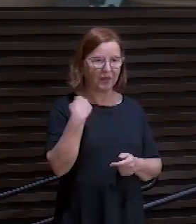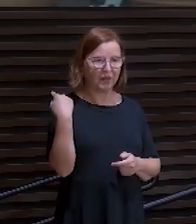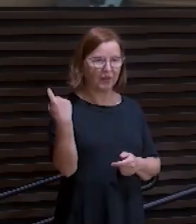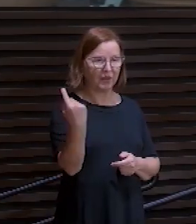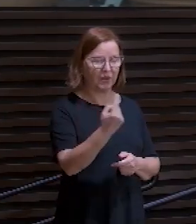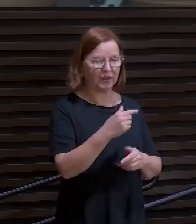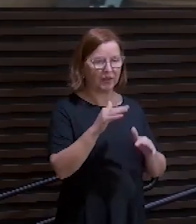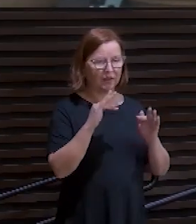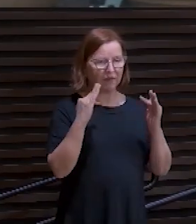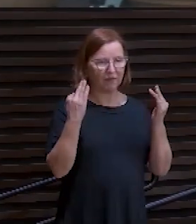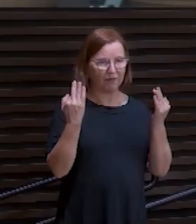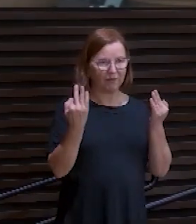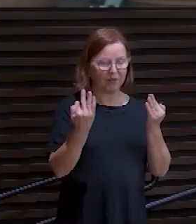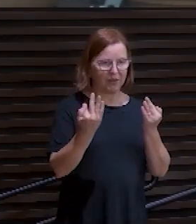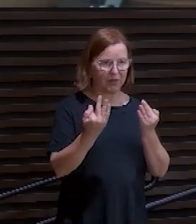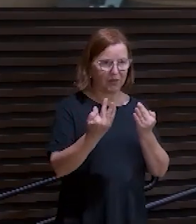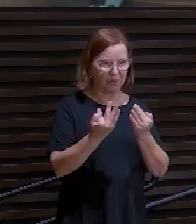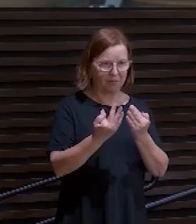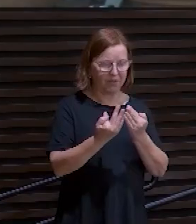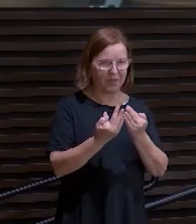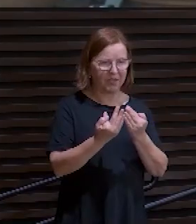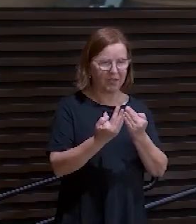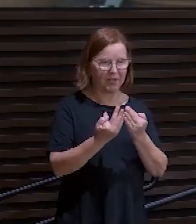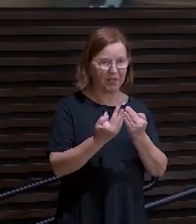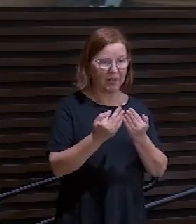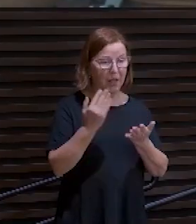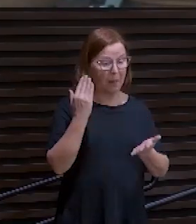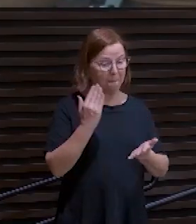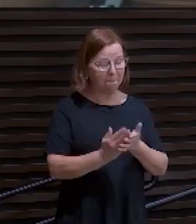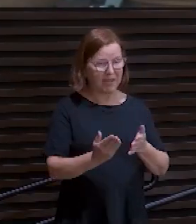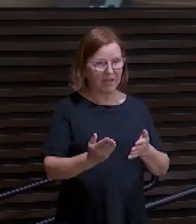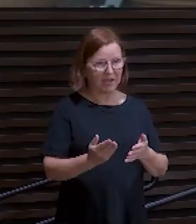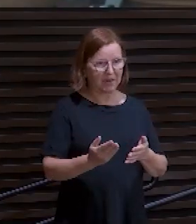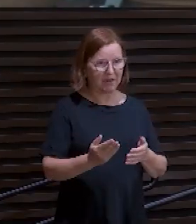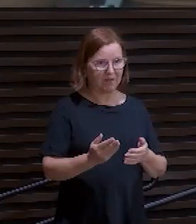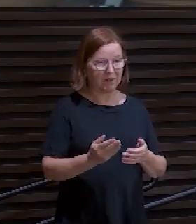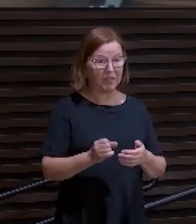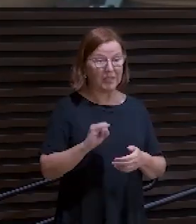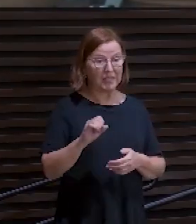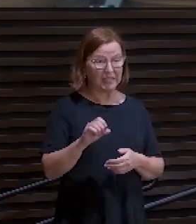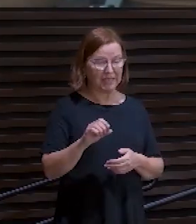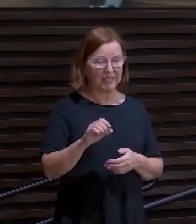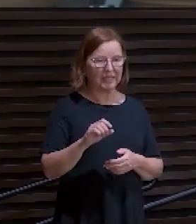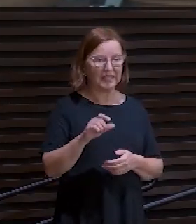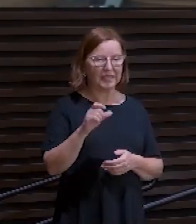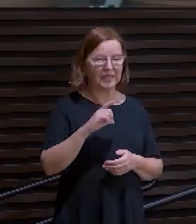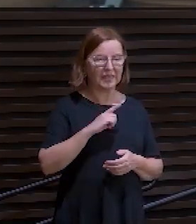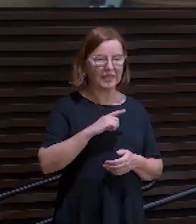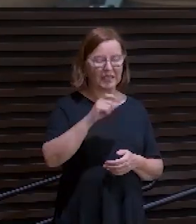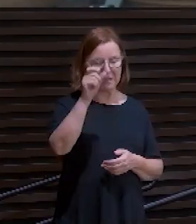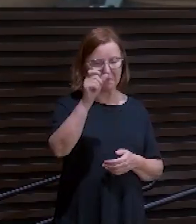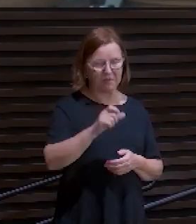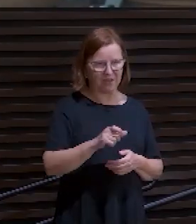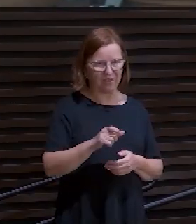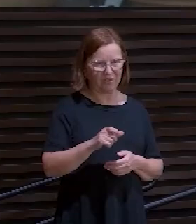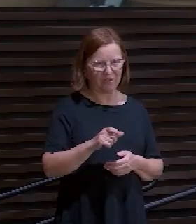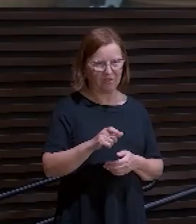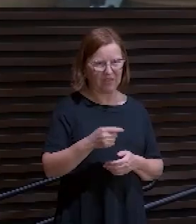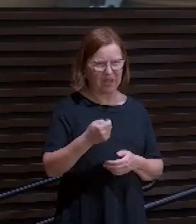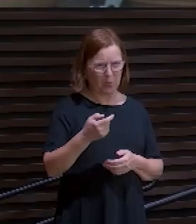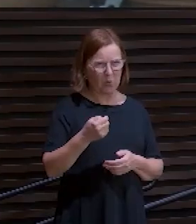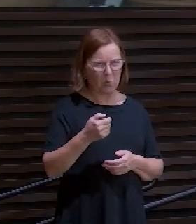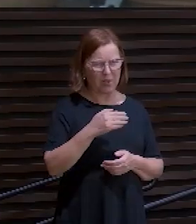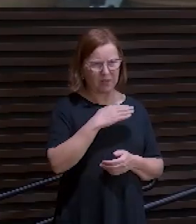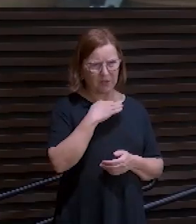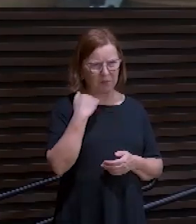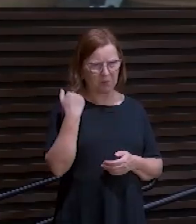um de nós está à beira da morte. Já percebeu isso? As nossas diferenças se acabam.